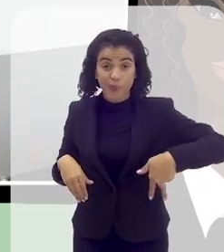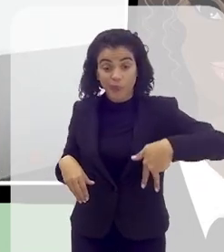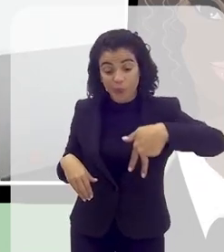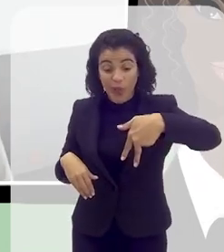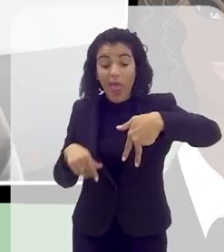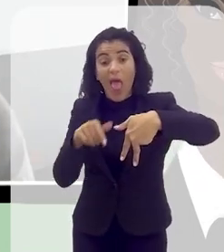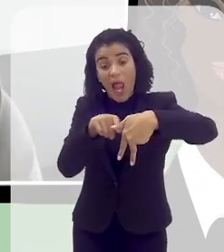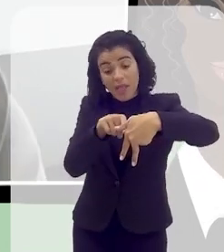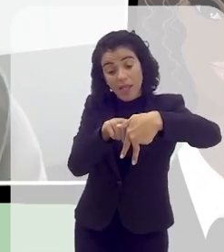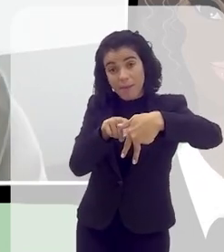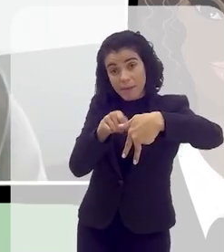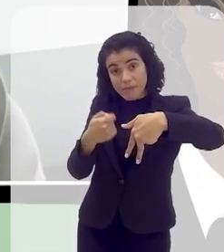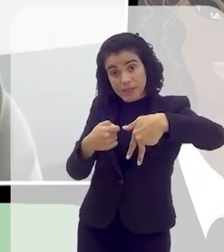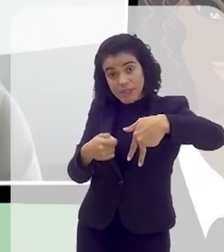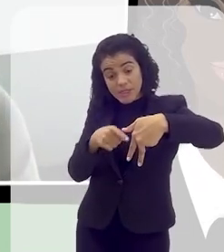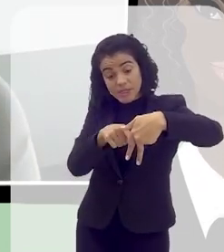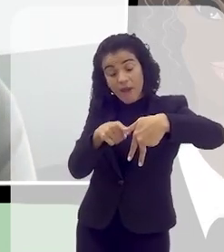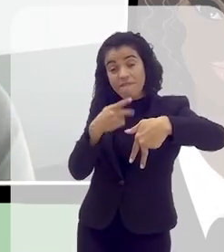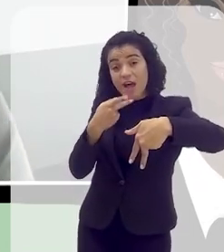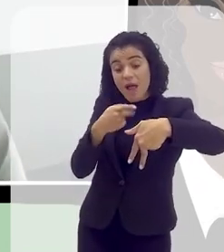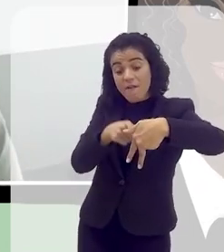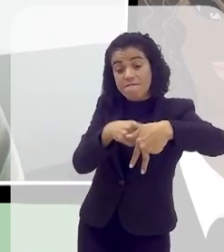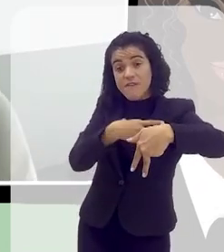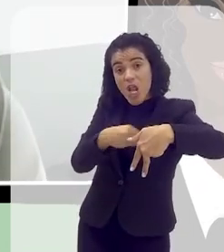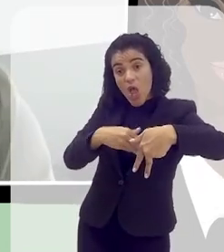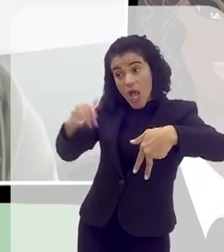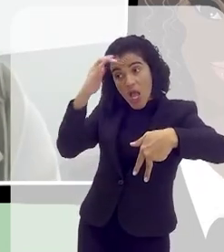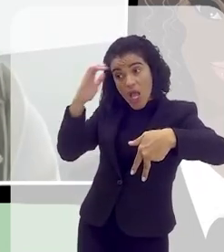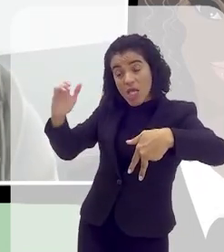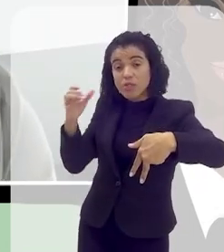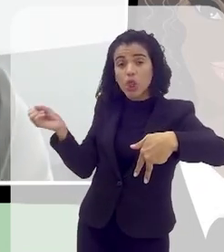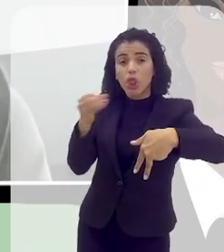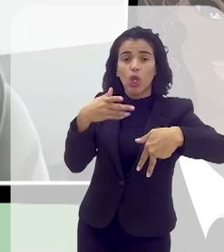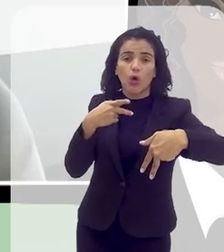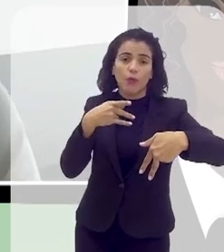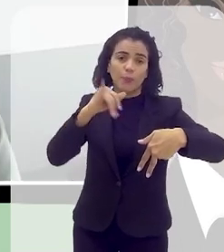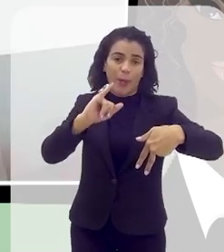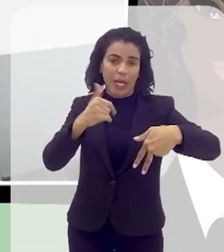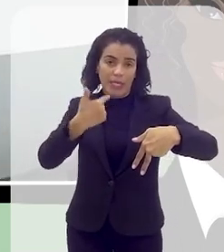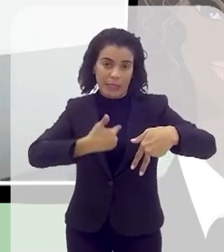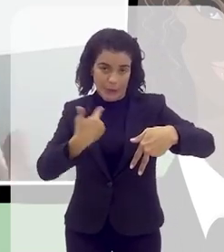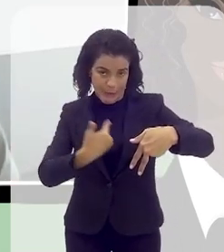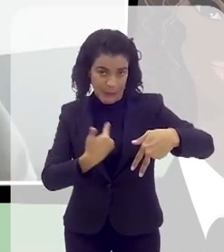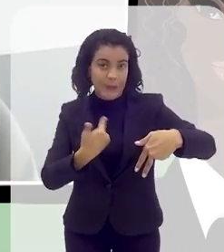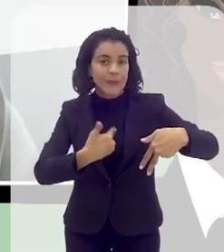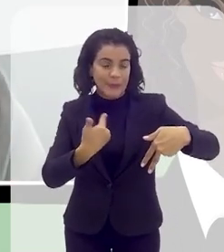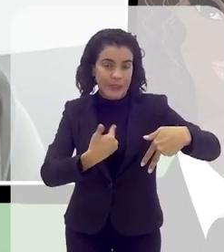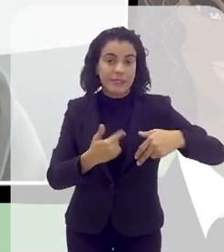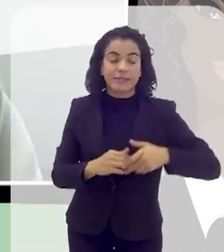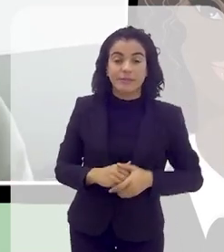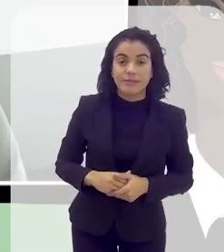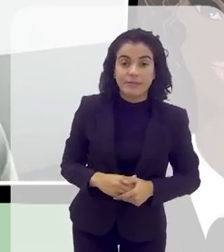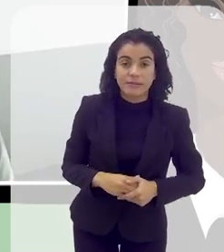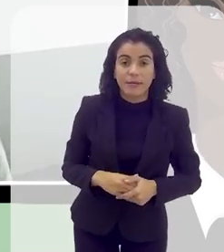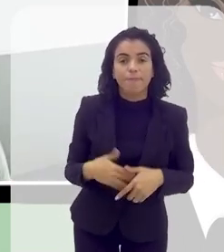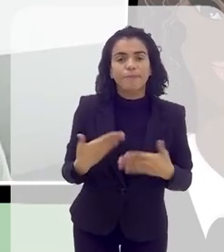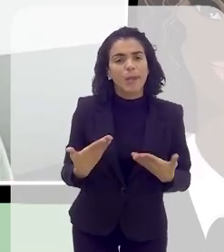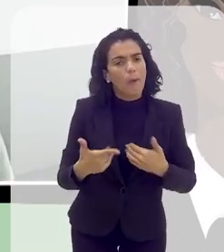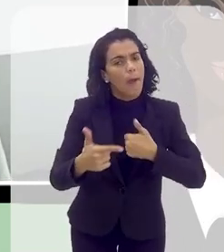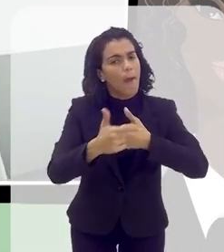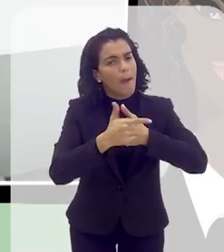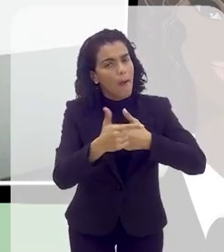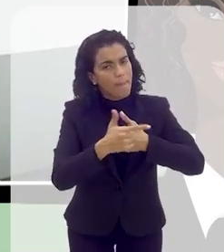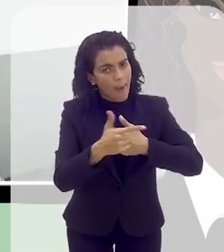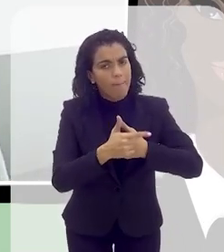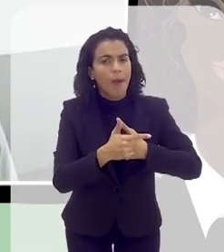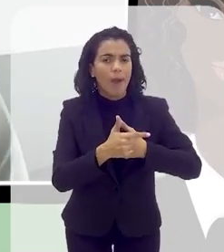ela também precisa legitimar esse marido frente a esses filhos, né? Esse padrasto, no caso, para tentar fazer minha fala menos confusa.